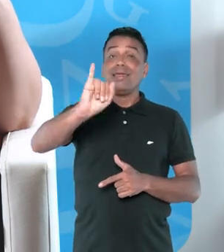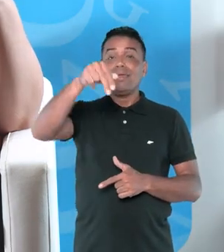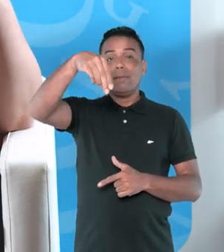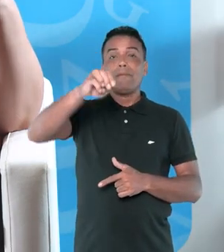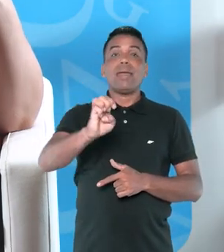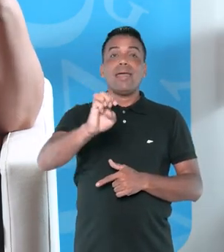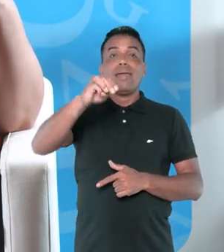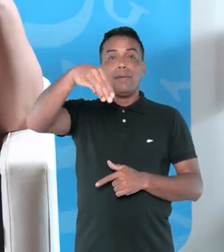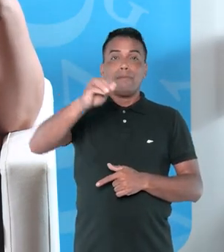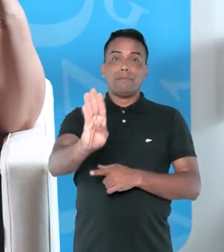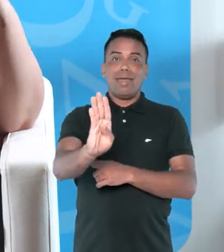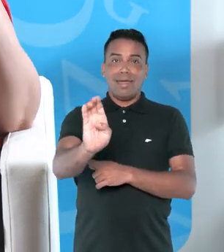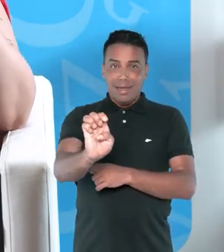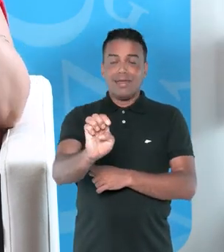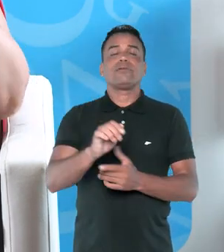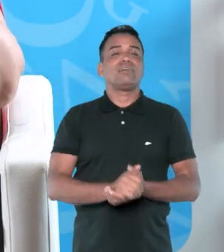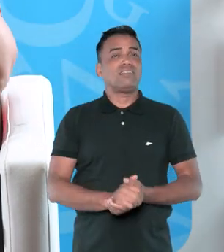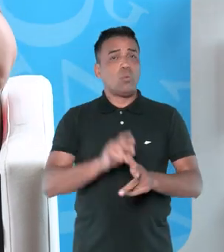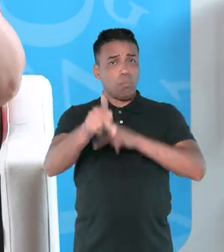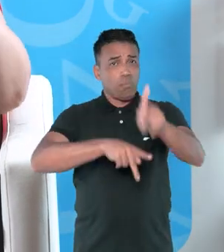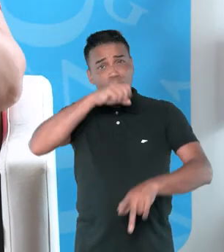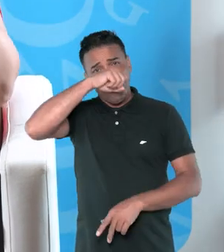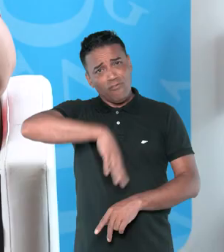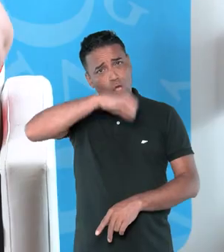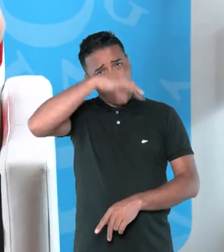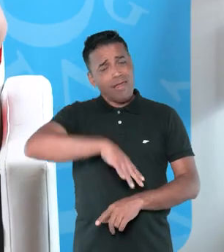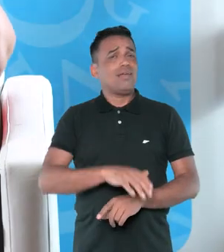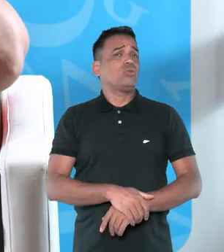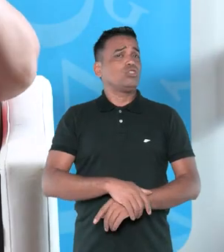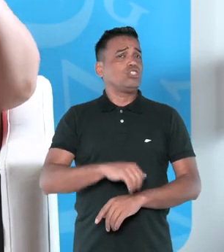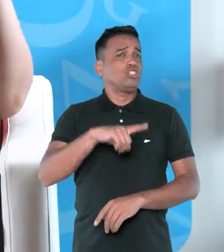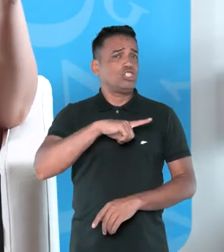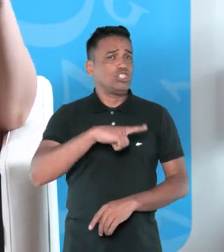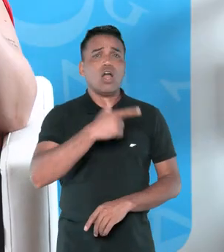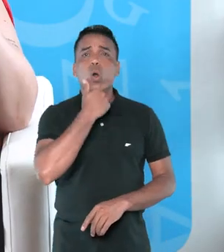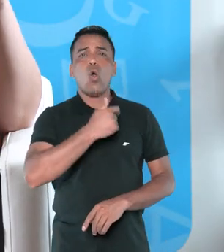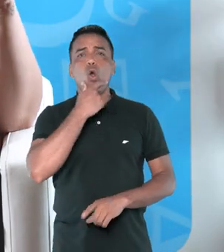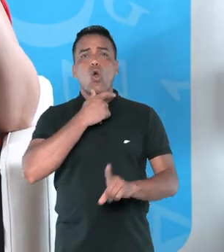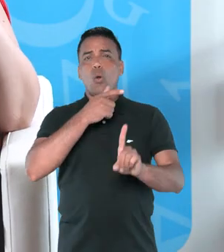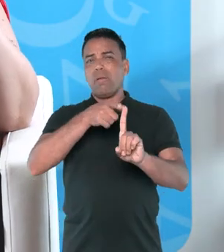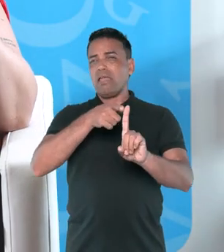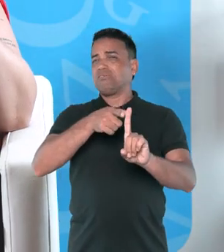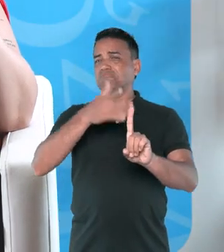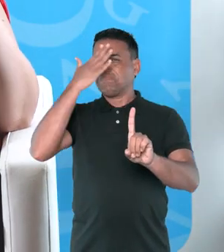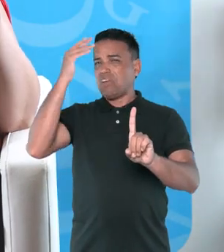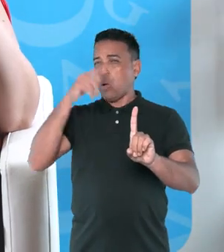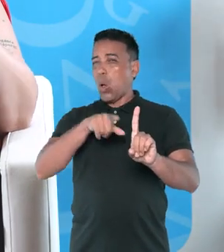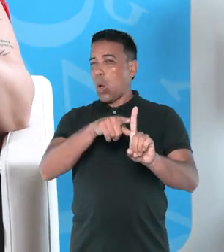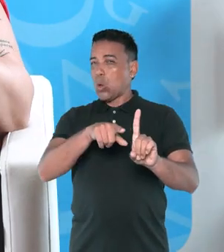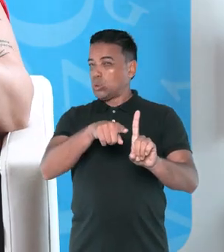povo conhecido como um povo muito violento. Eles tinham um personagem lá, um um guerreiro que era muito temido.